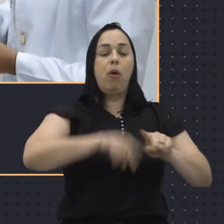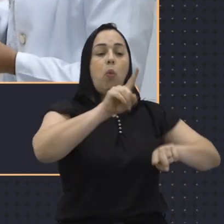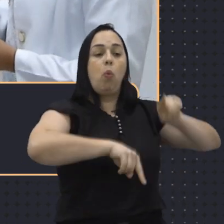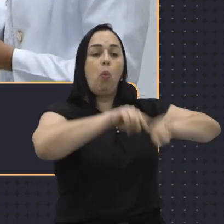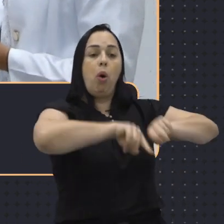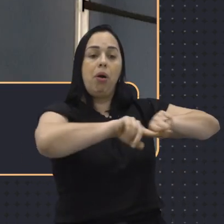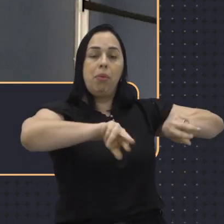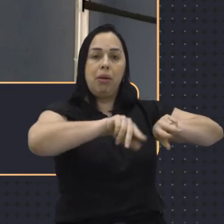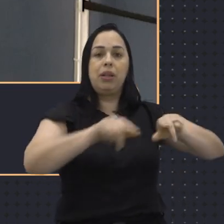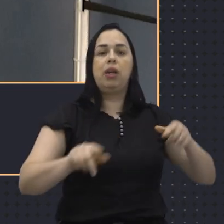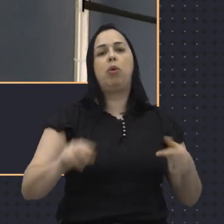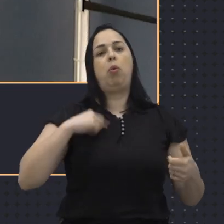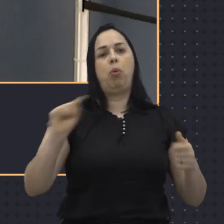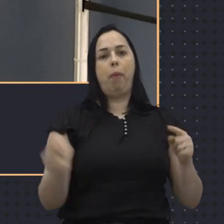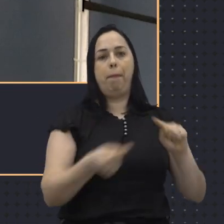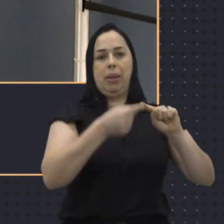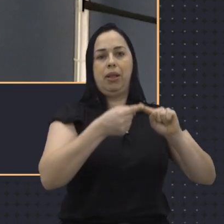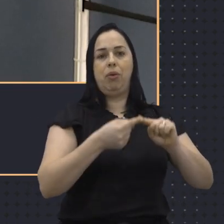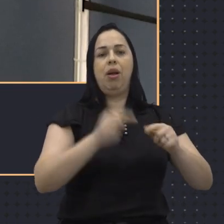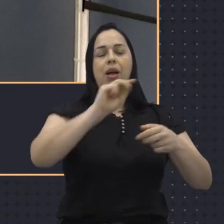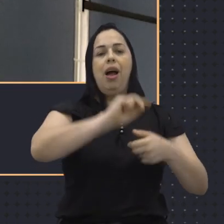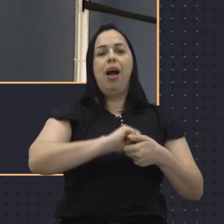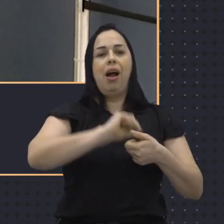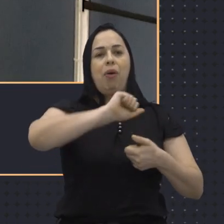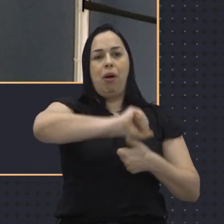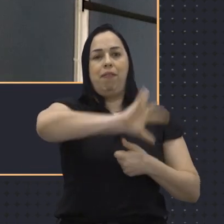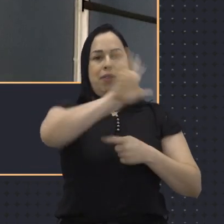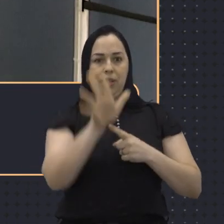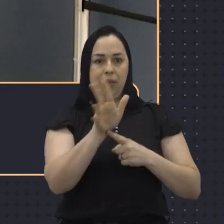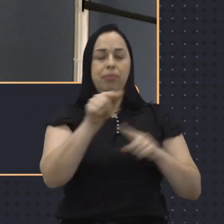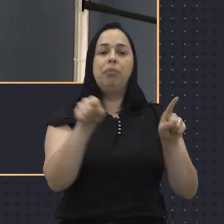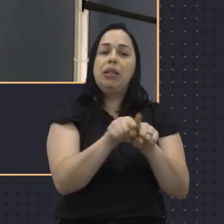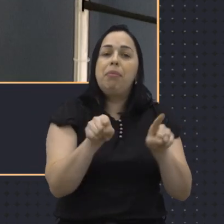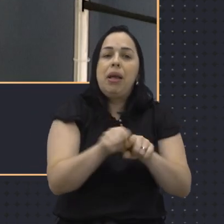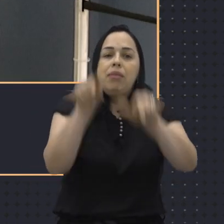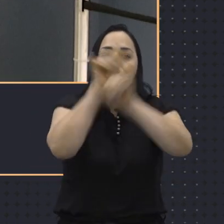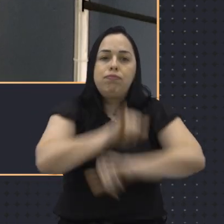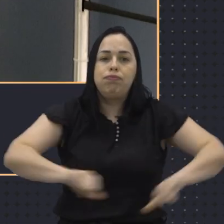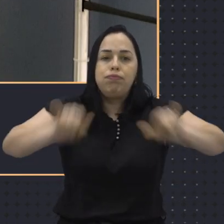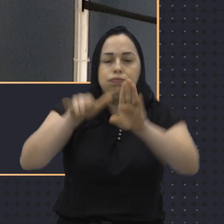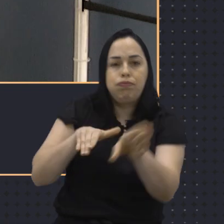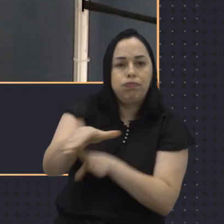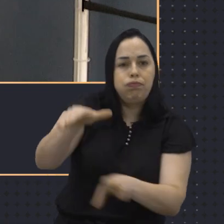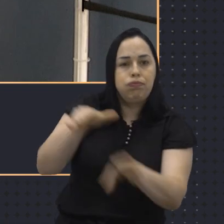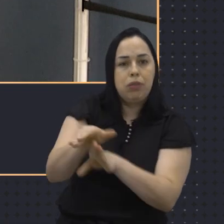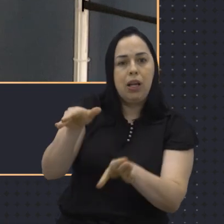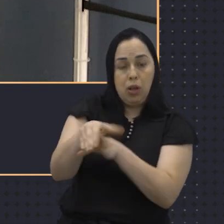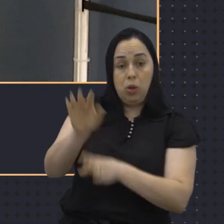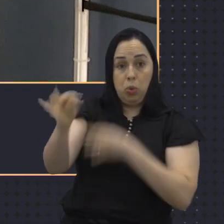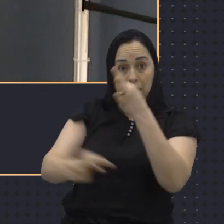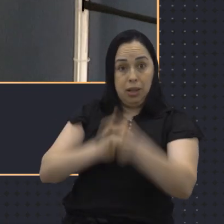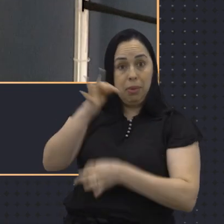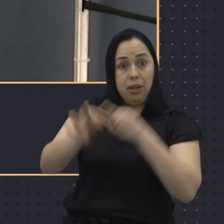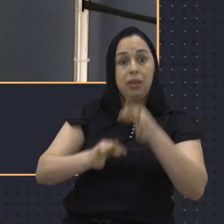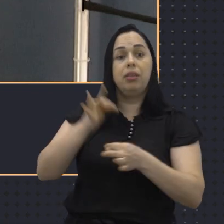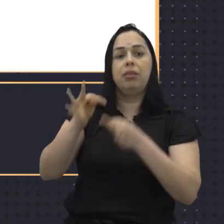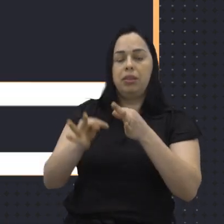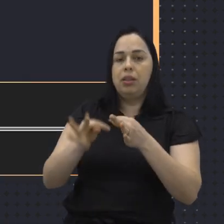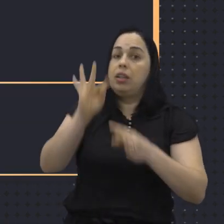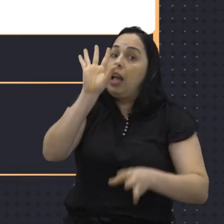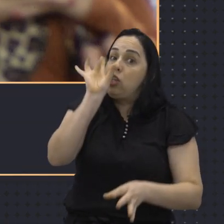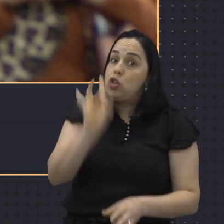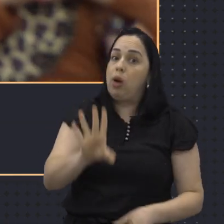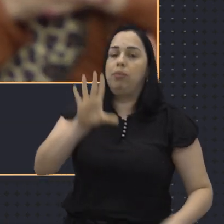pela Anvisa. Também caberá ao Serviço de Saúde alertar o paciente que a ozonioterapia é uma prática